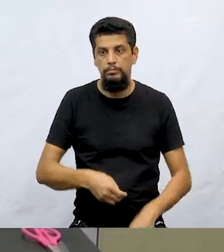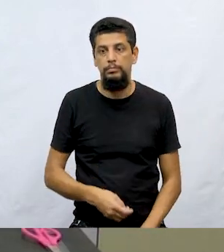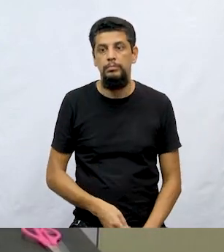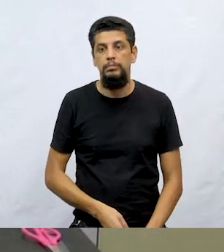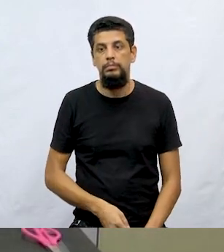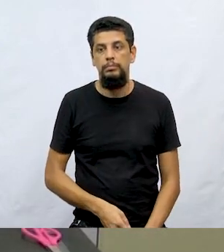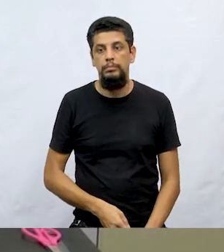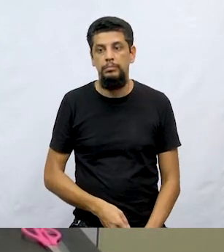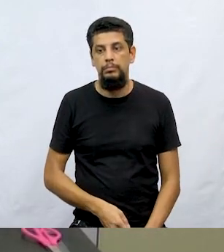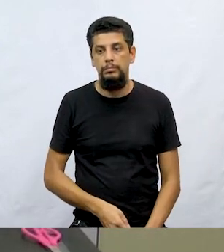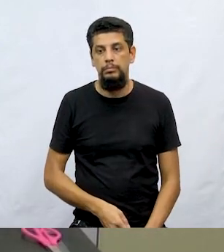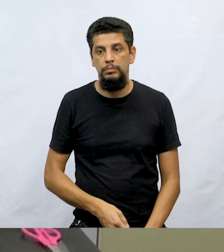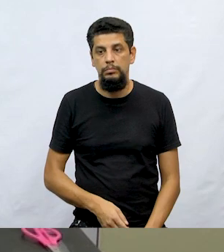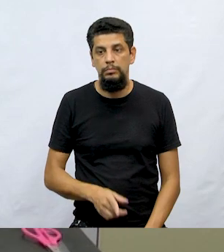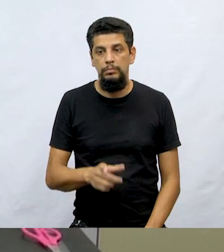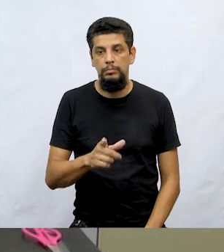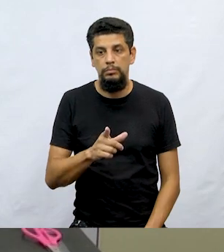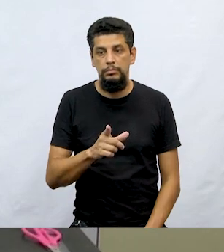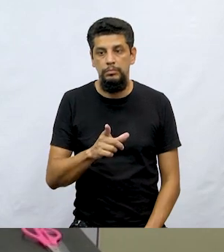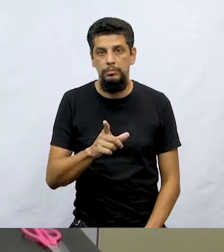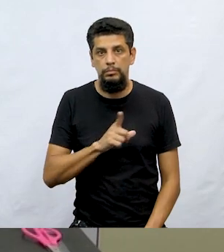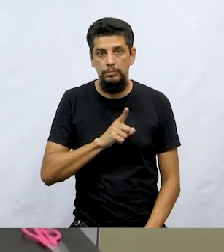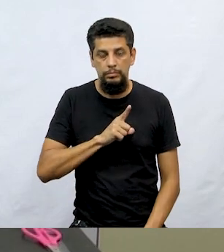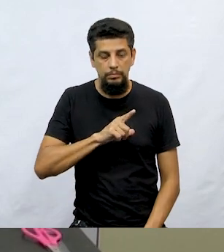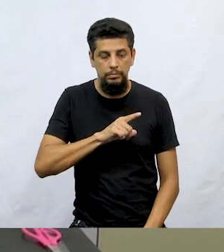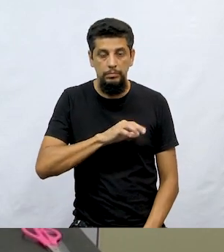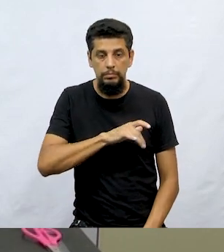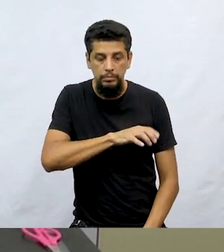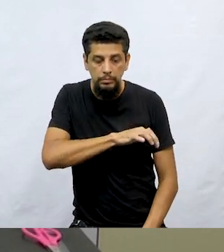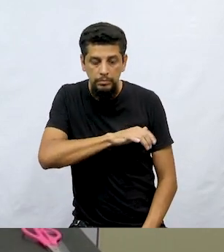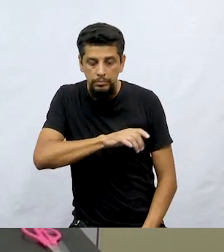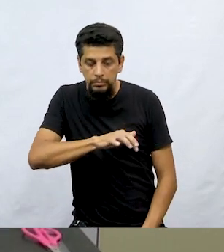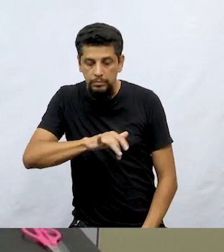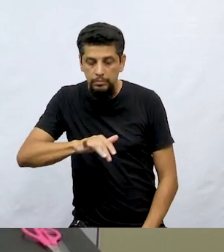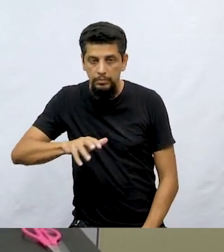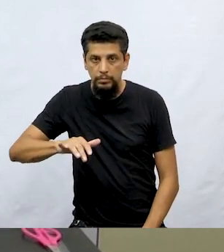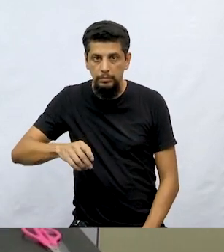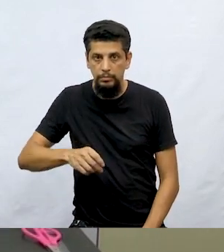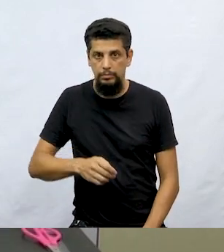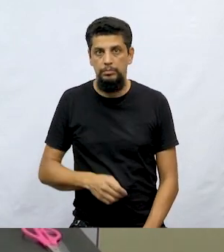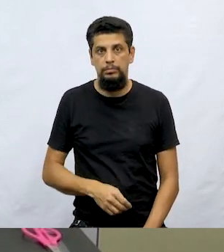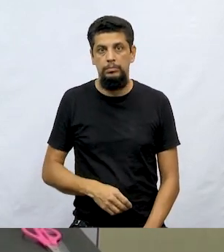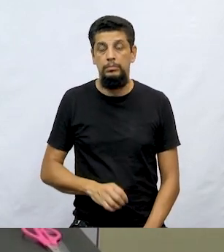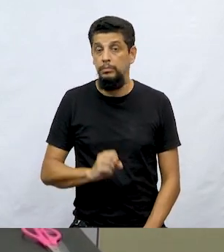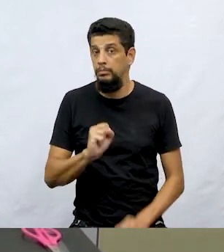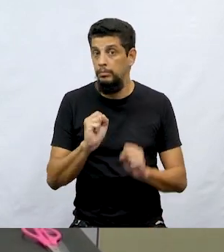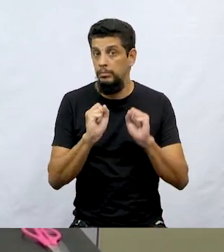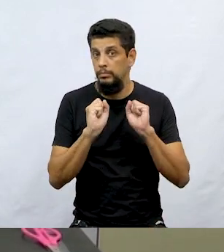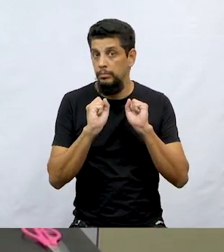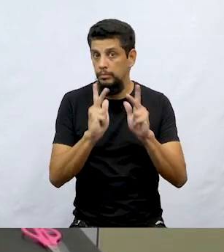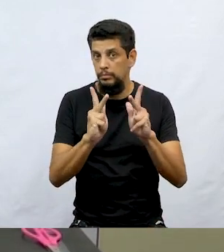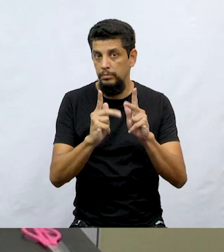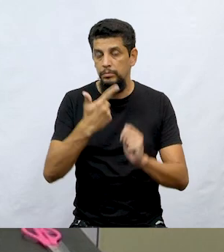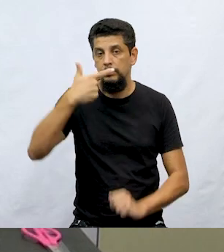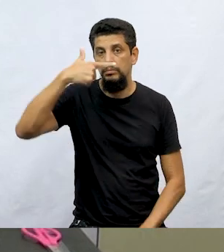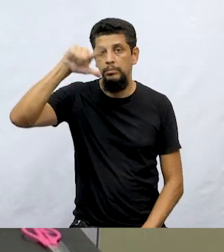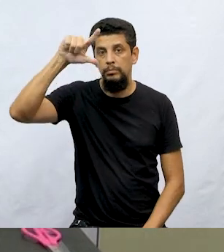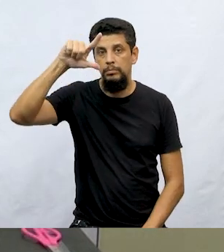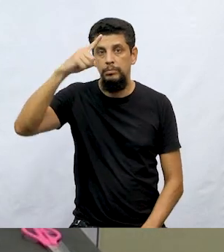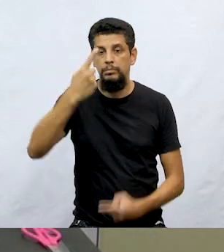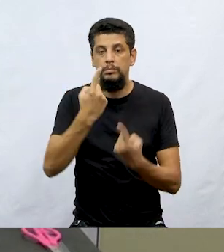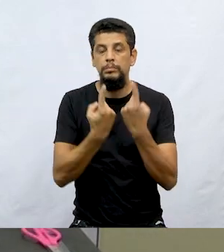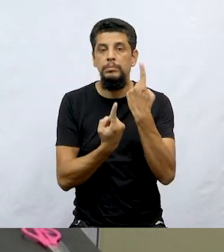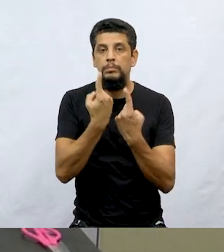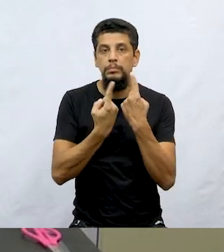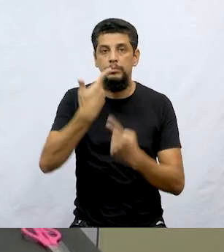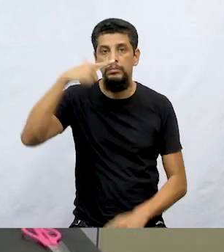aí de nós termos o nosso alfabeto completo. Ok? Próxima letra? Qual a próxima